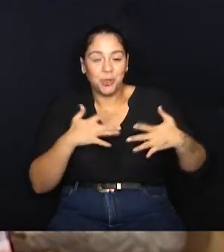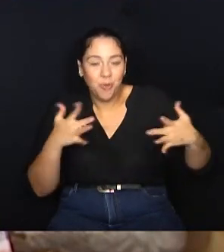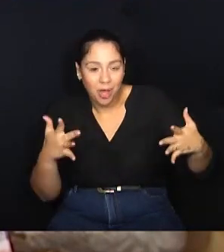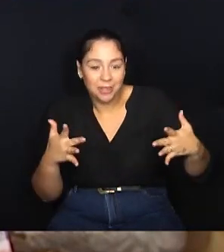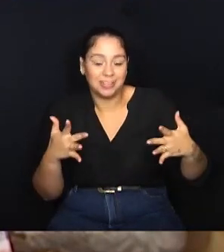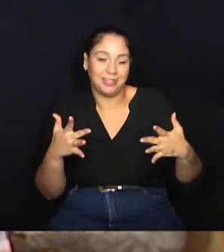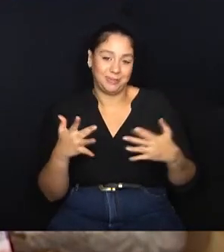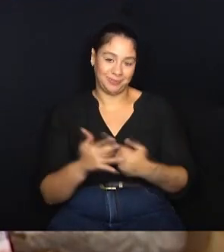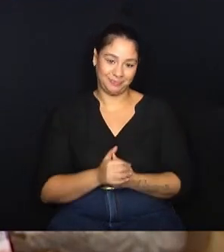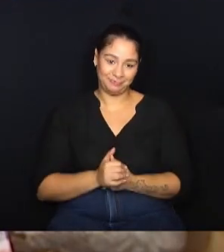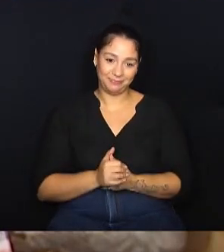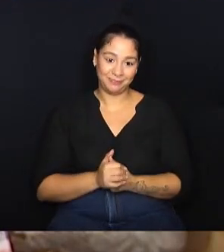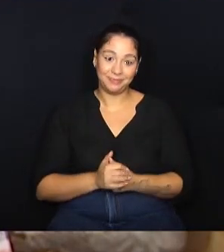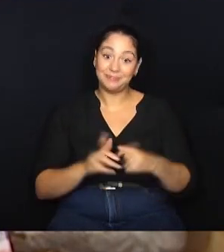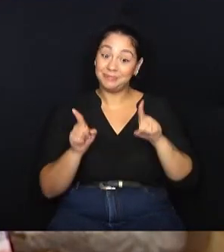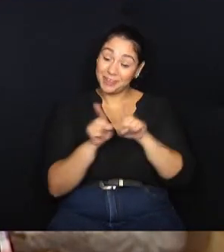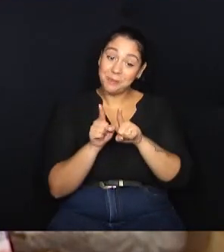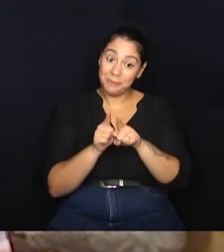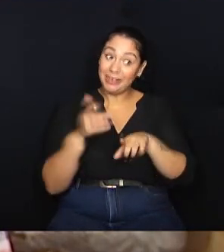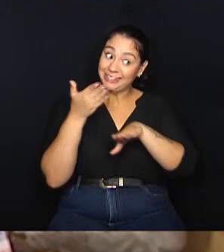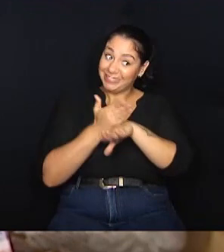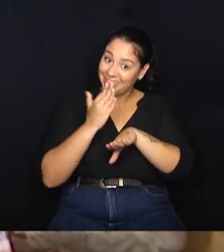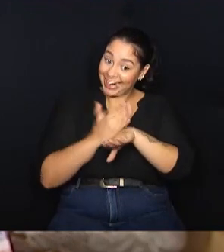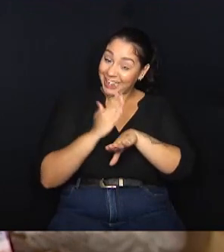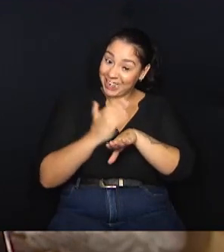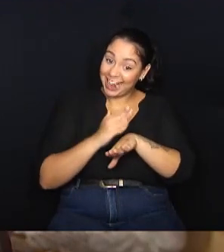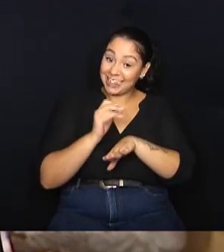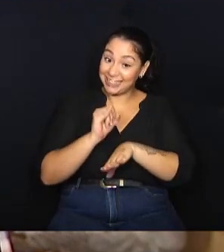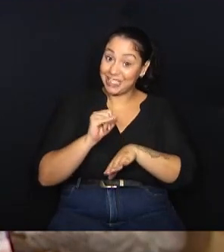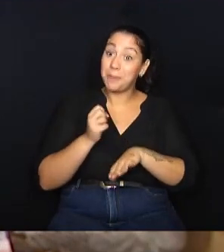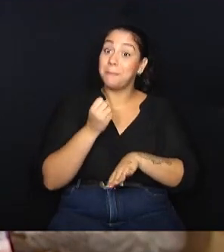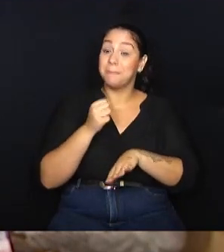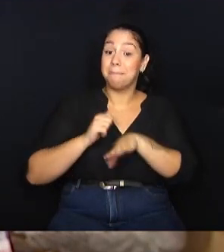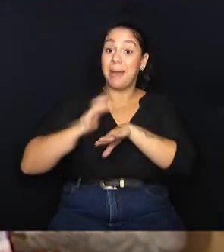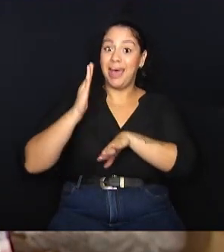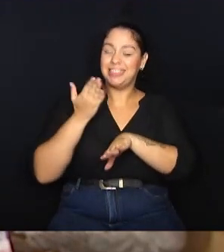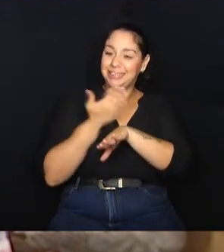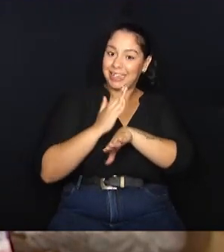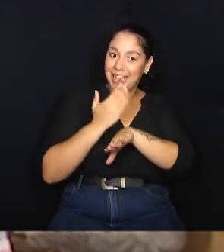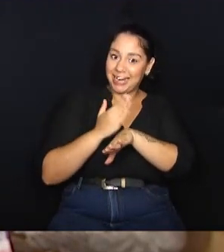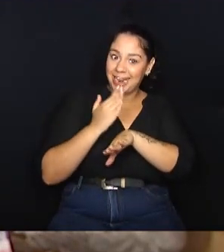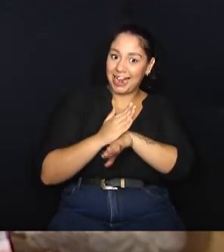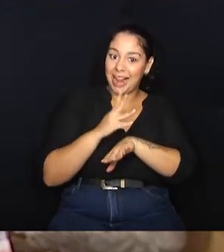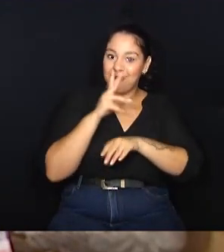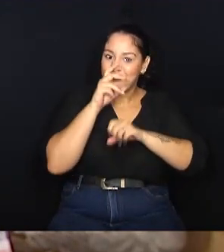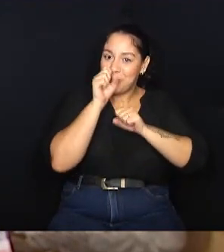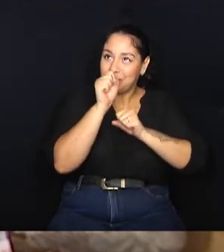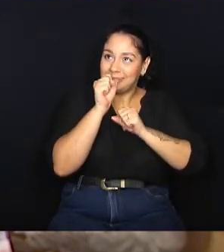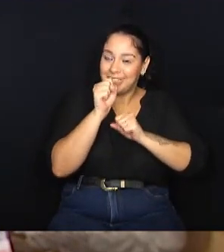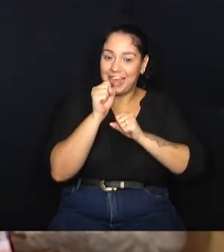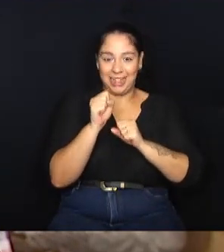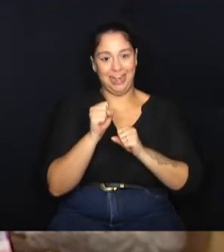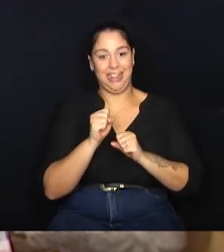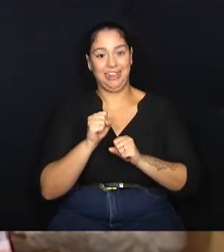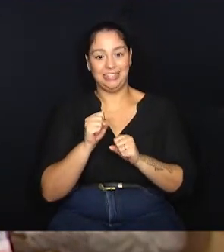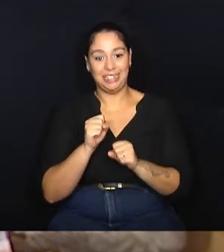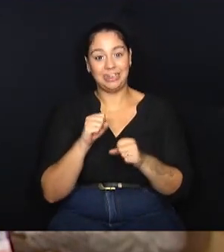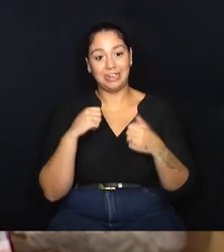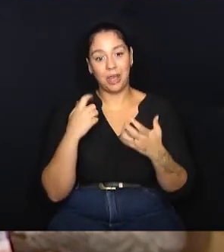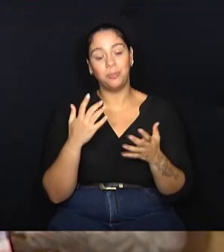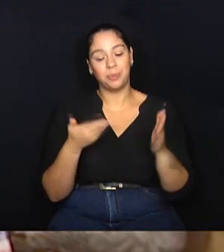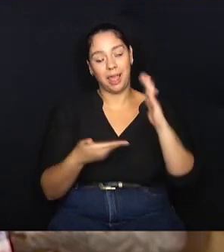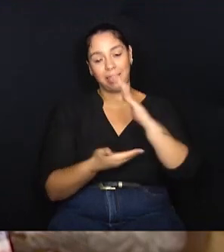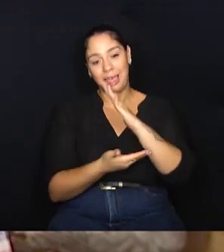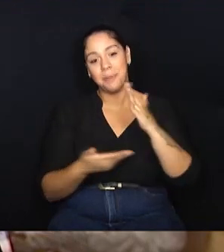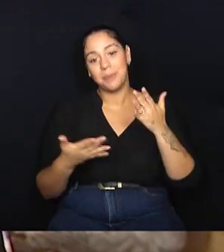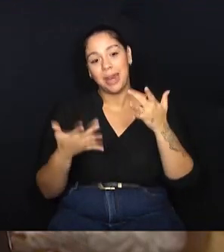solidariedade, né? Até exercitar isso é bom. Quanto mais você exercita, fortalece. Então a Câmara vai estar atenta e procurando